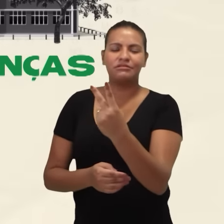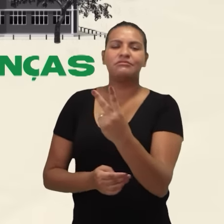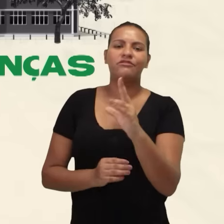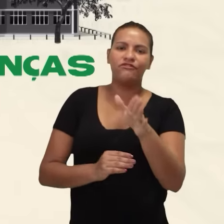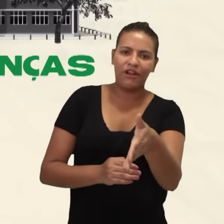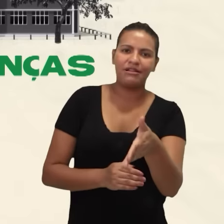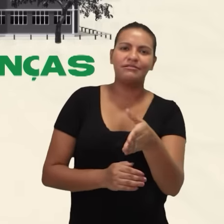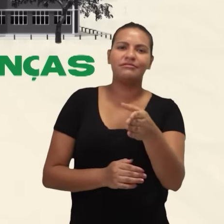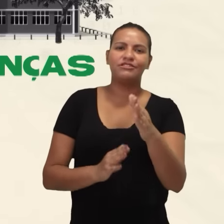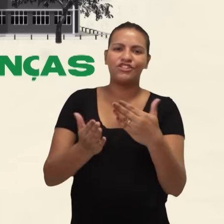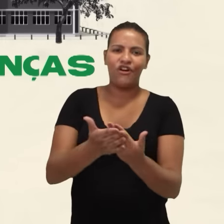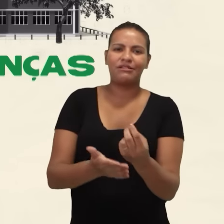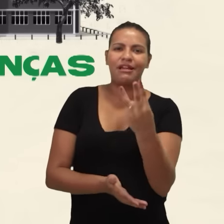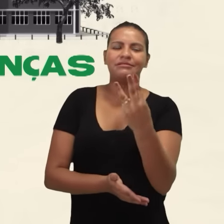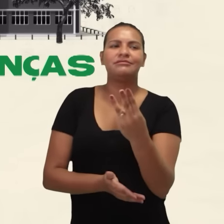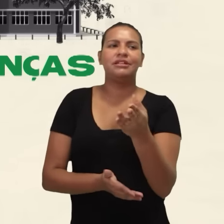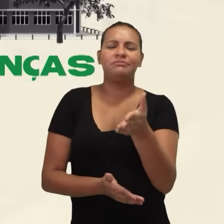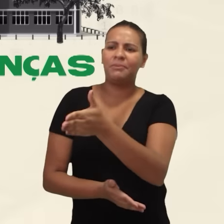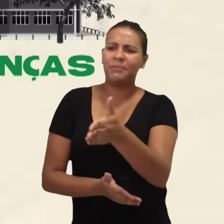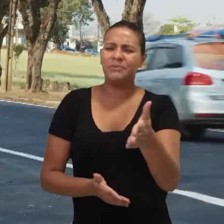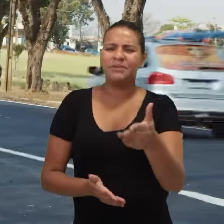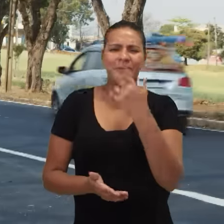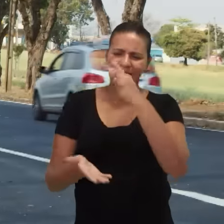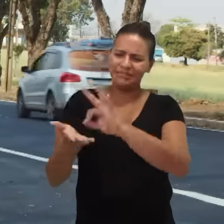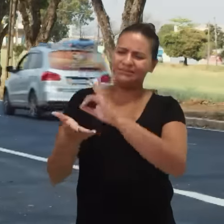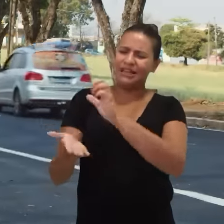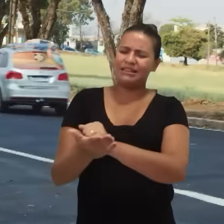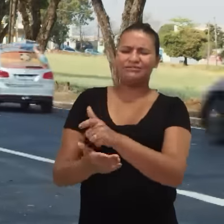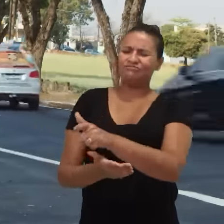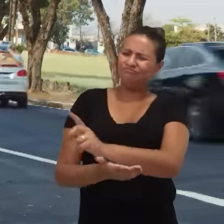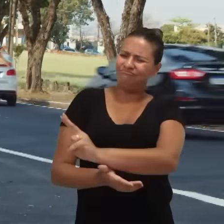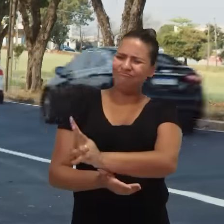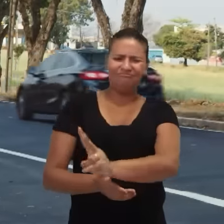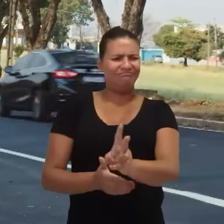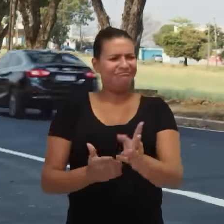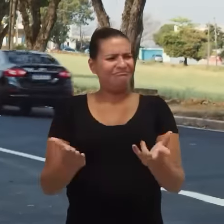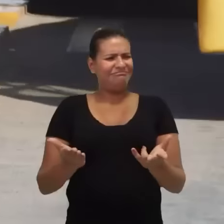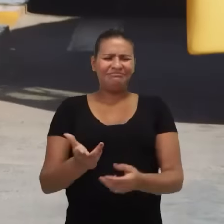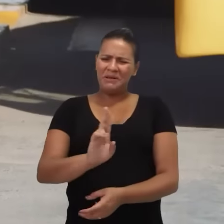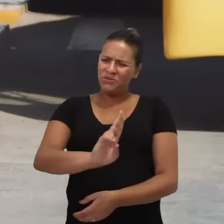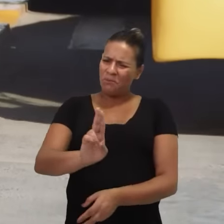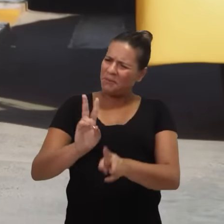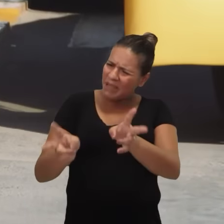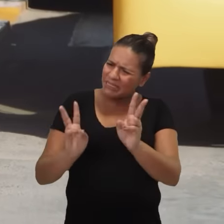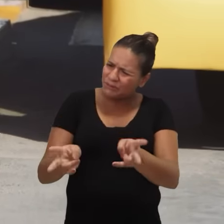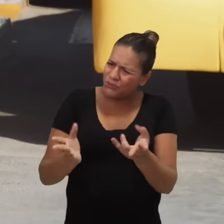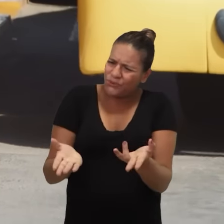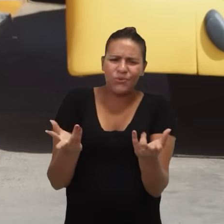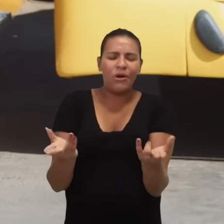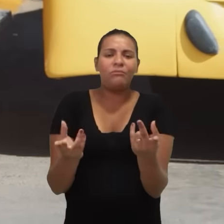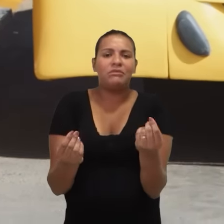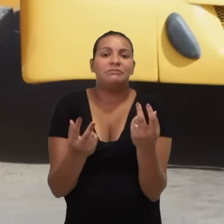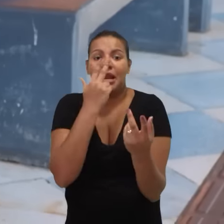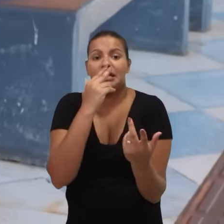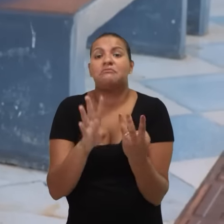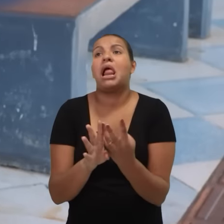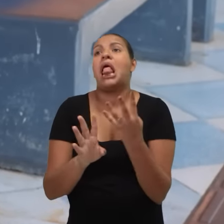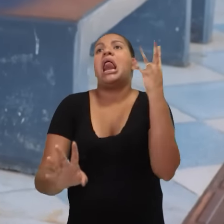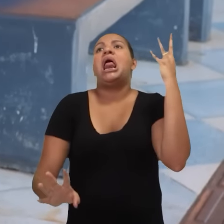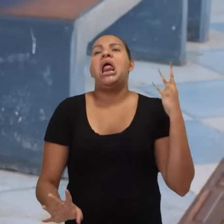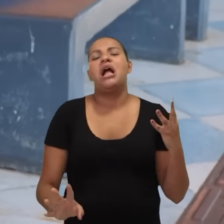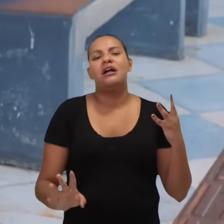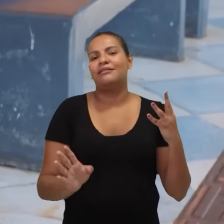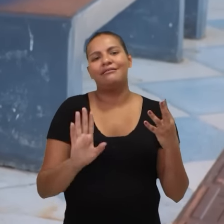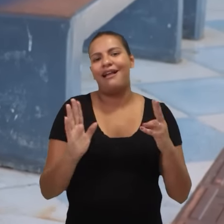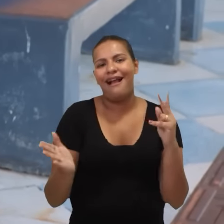unidade, o que gerava cadastros repetidos. Havia necessidade de organizar a demanda e pressão da sociedade por mais vagas e